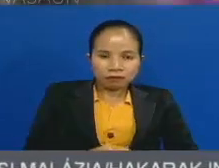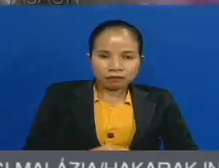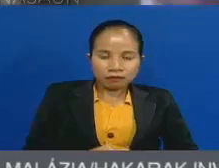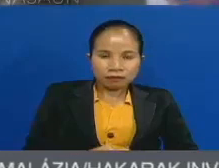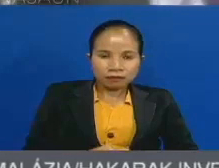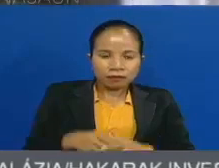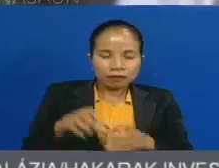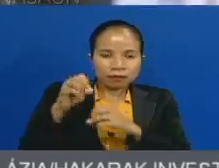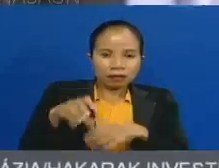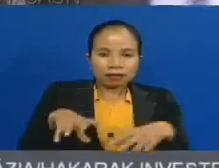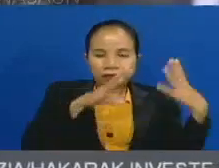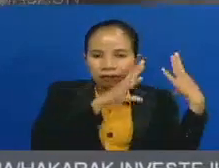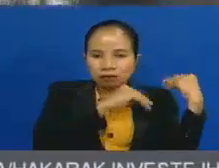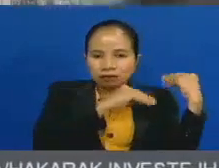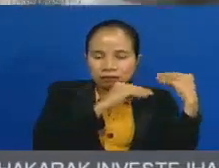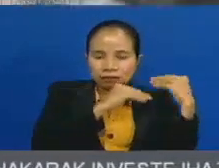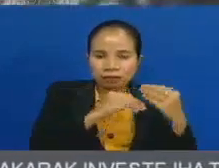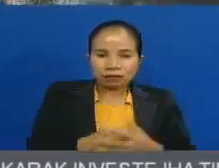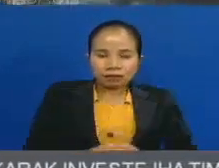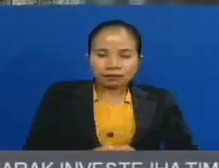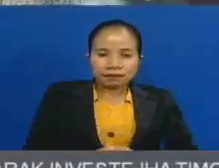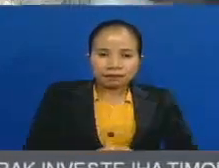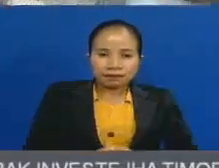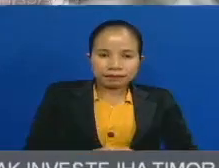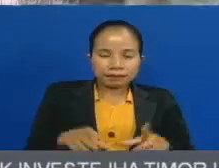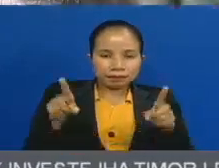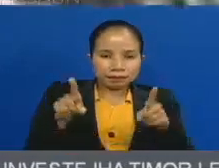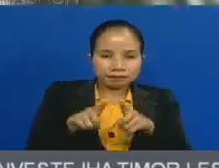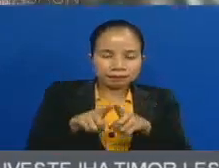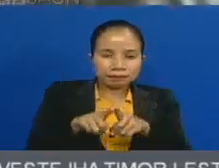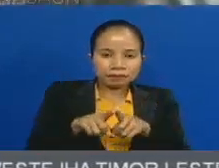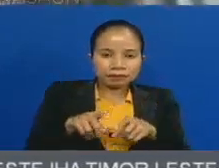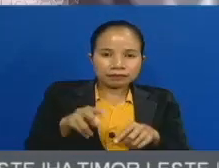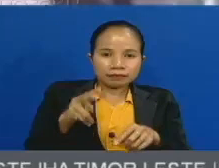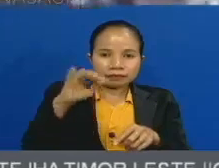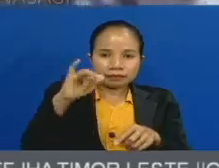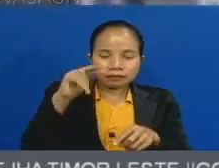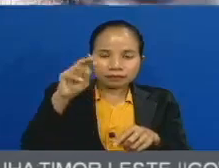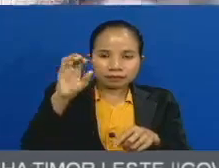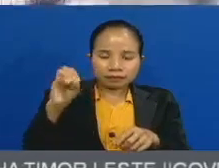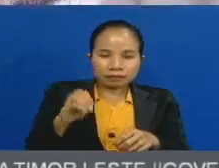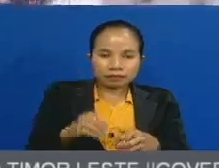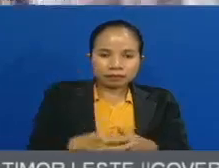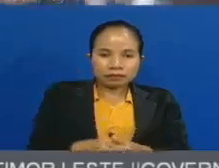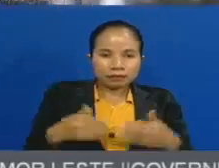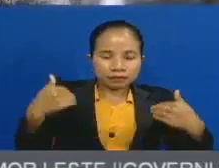lakon esperanza ni Koni Santana nia iha